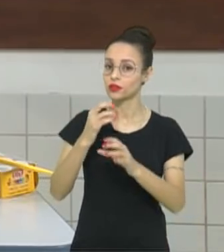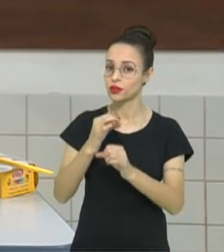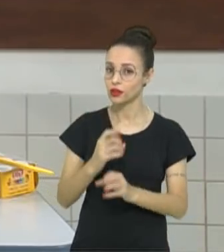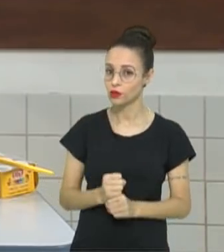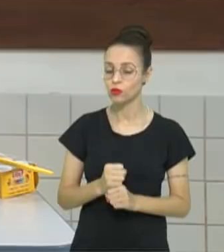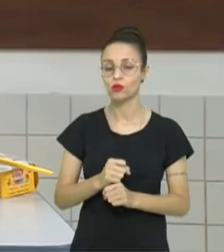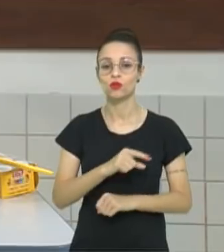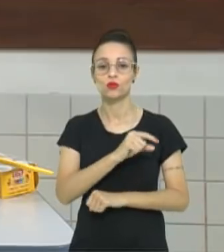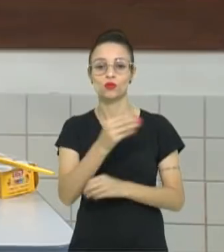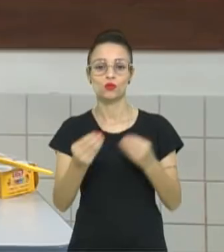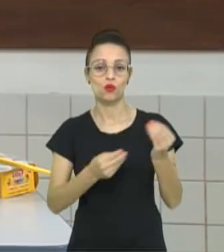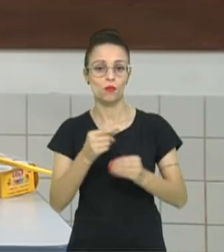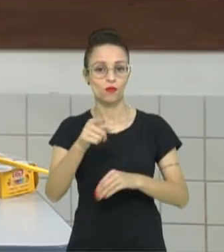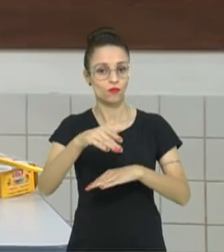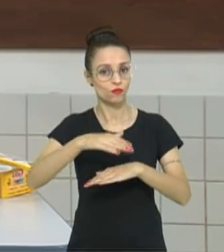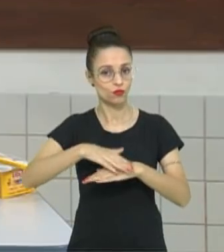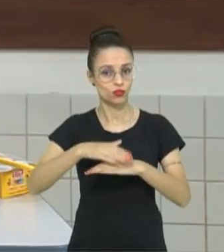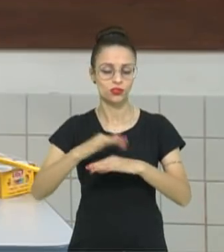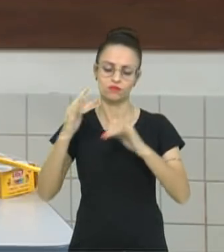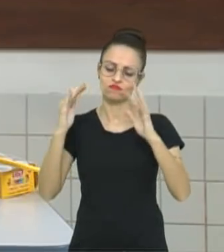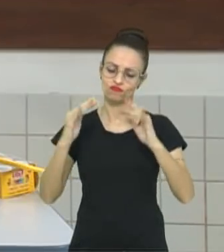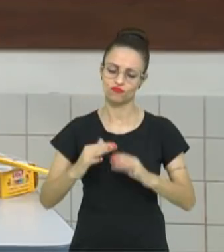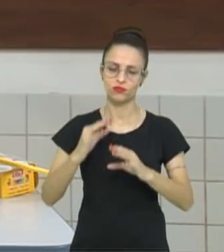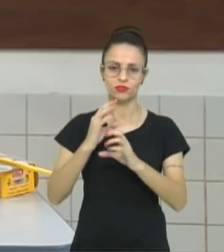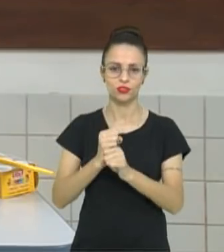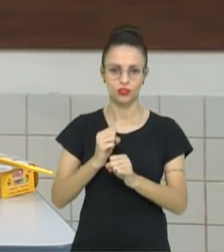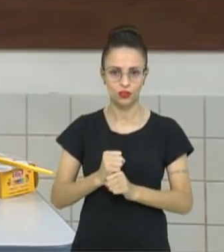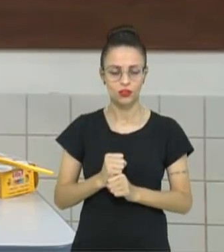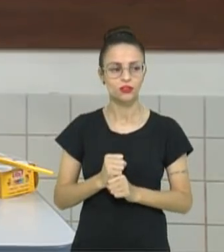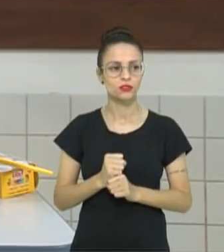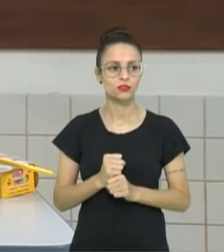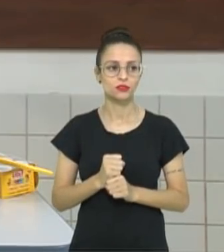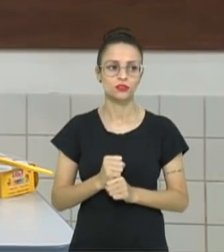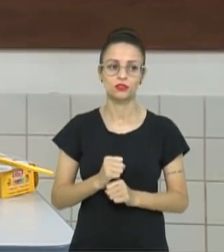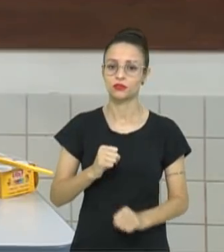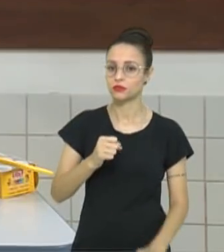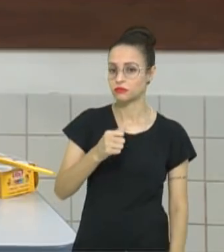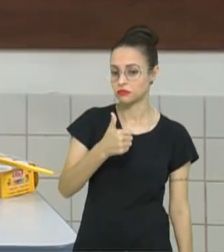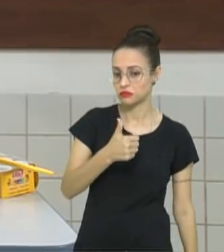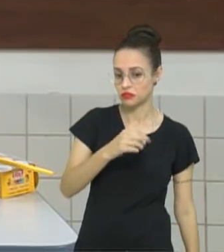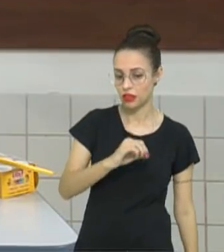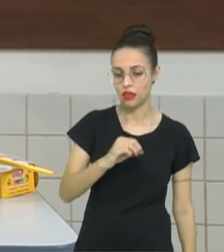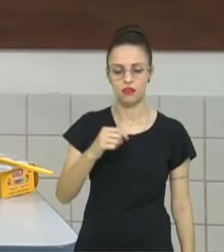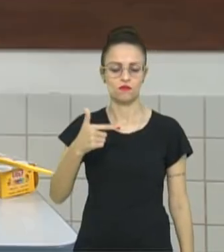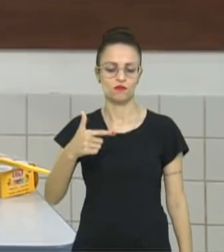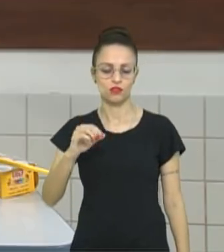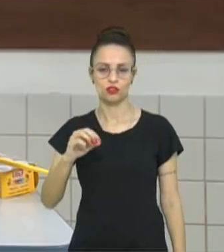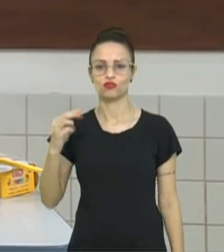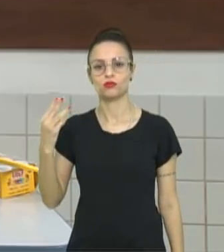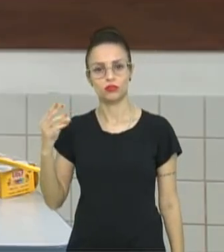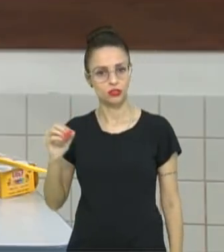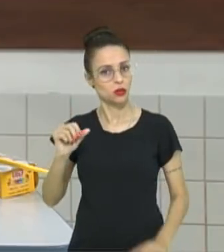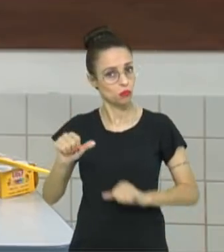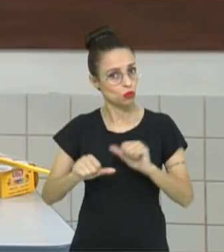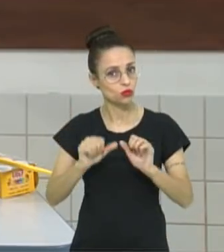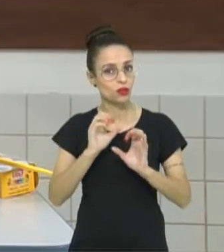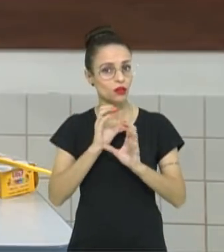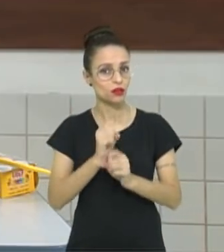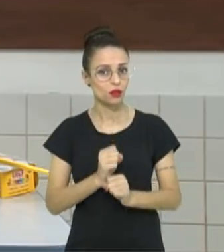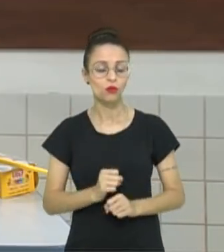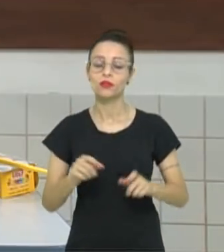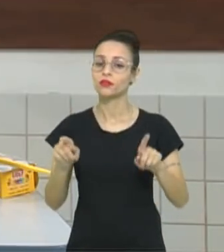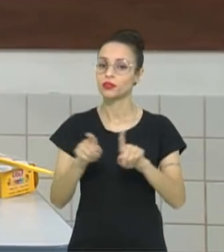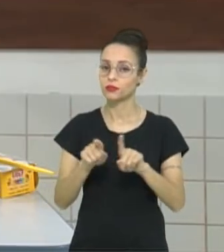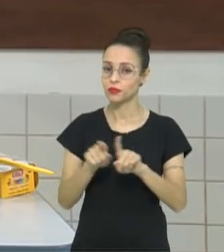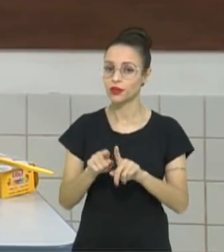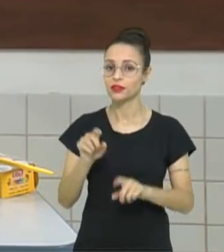que você for fazer aqui a proposta, né? Se é de 10, 20 ou 30, de repente ele muda um pouquinho. Assim